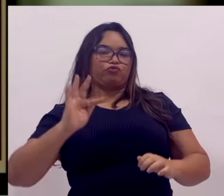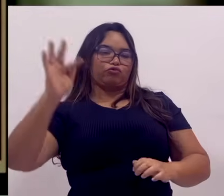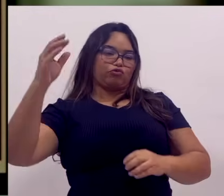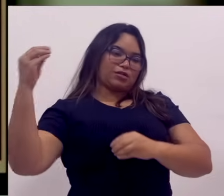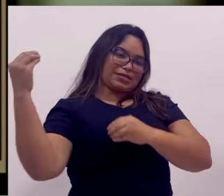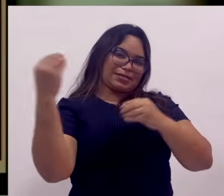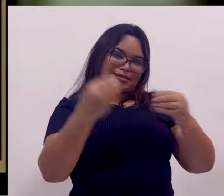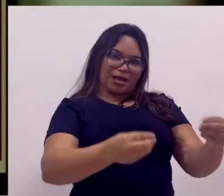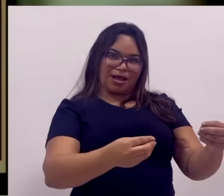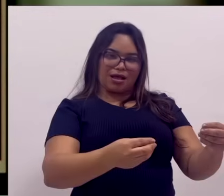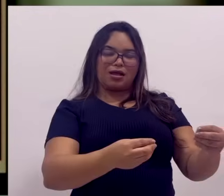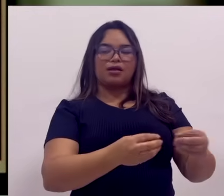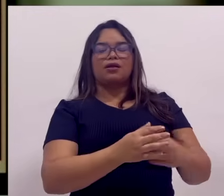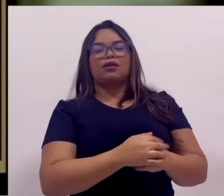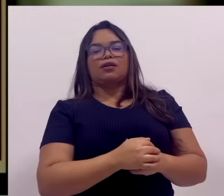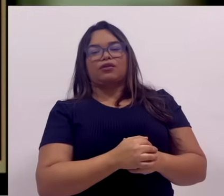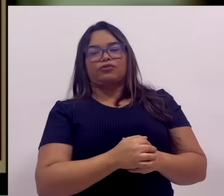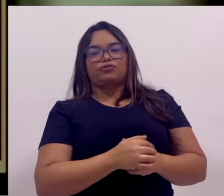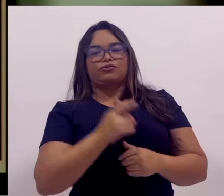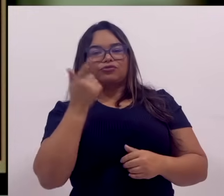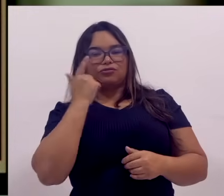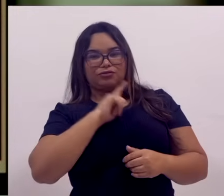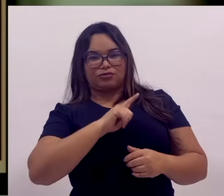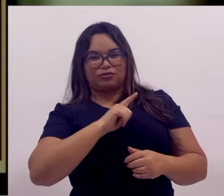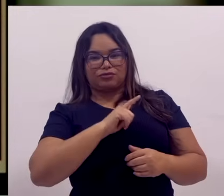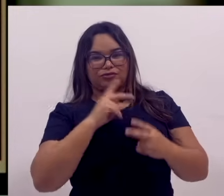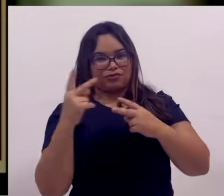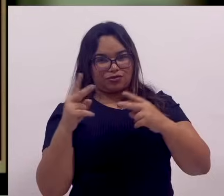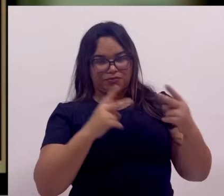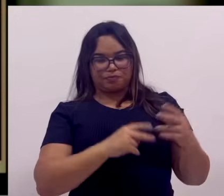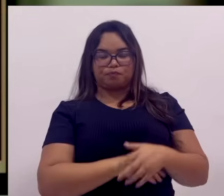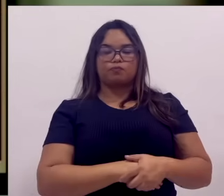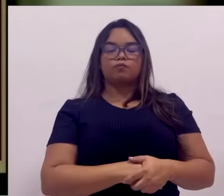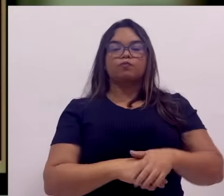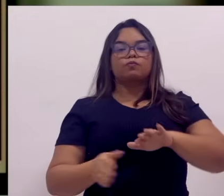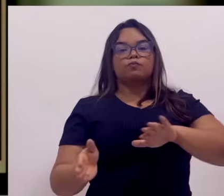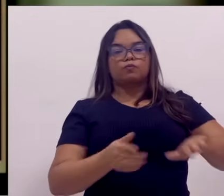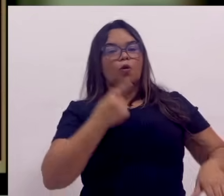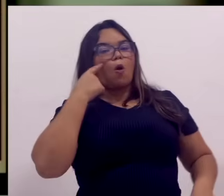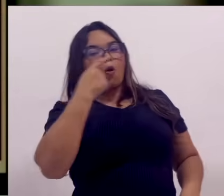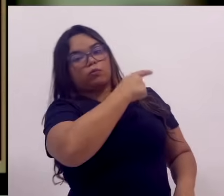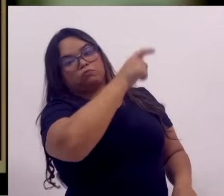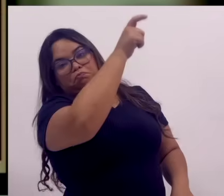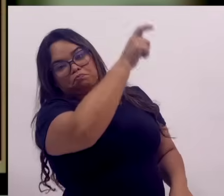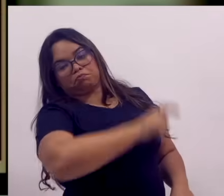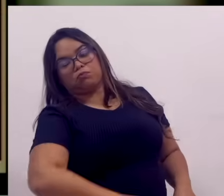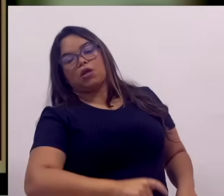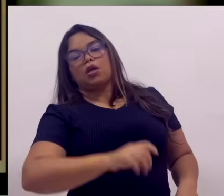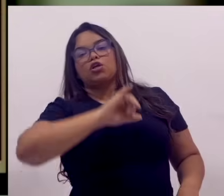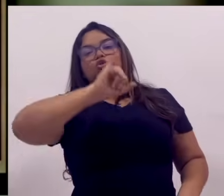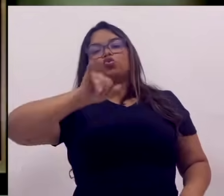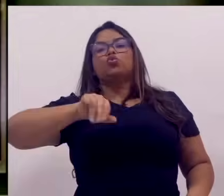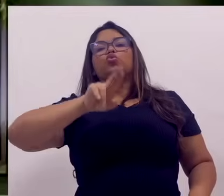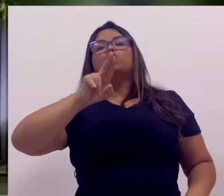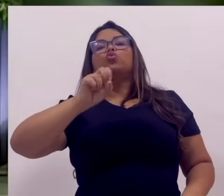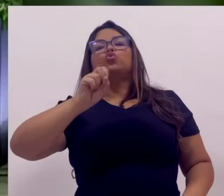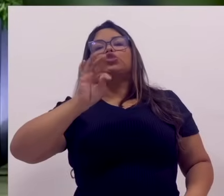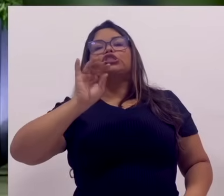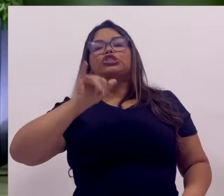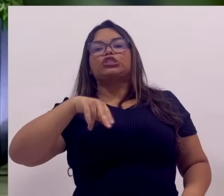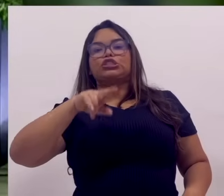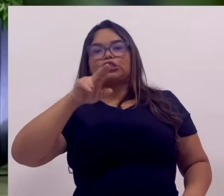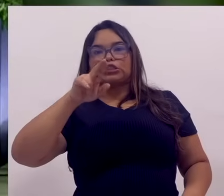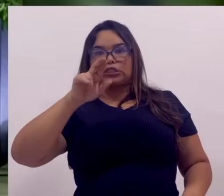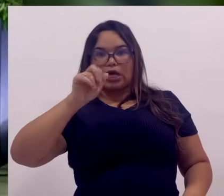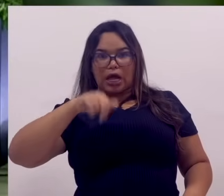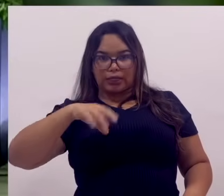Bem, aqui está o pilar de Justiniano. Aí está. Este aqui. Comemora o decreto pelo